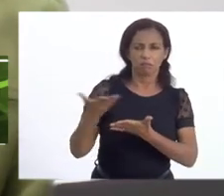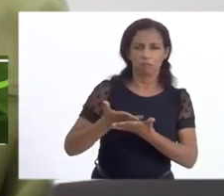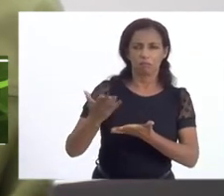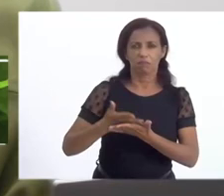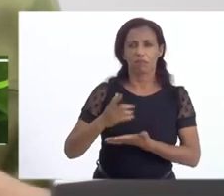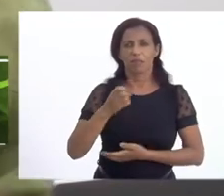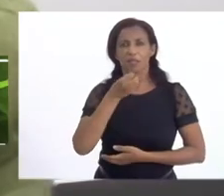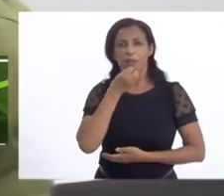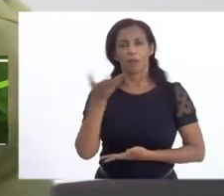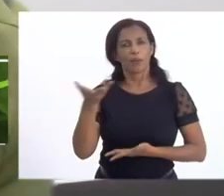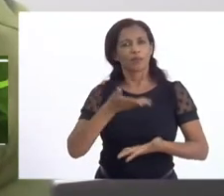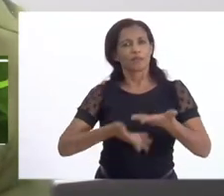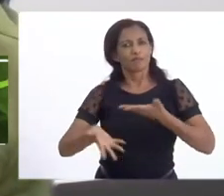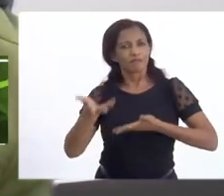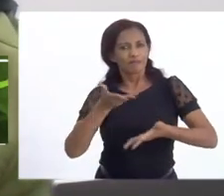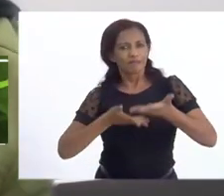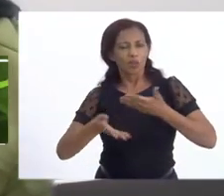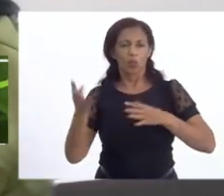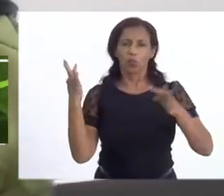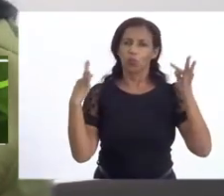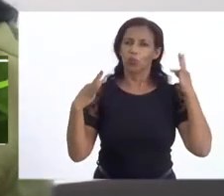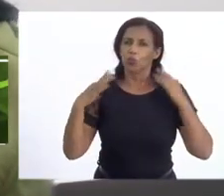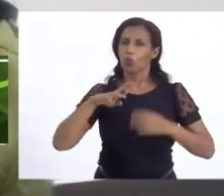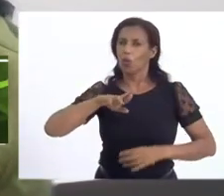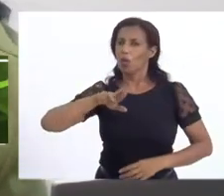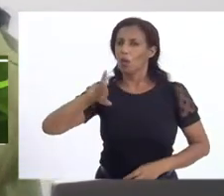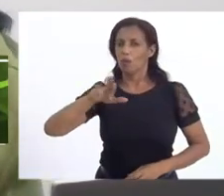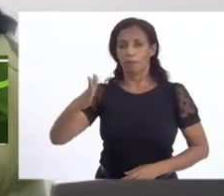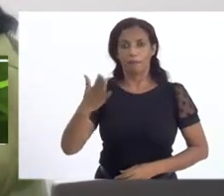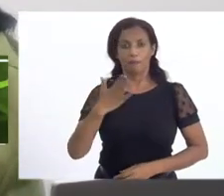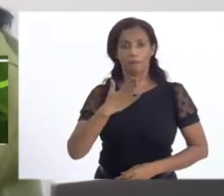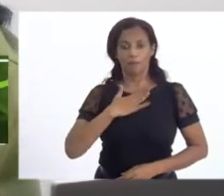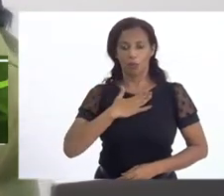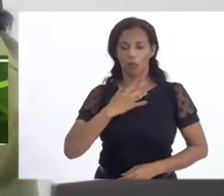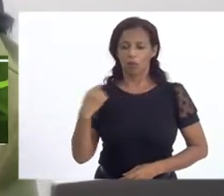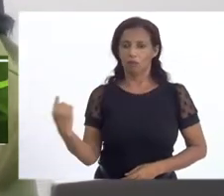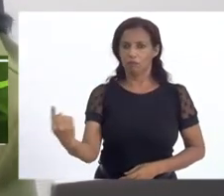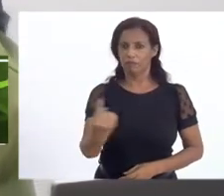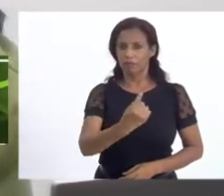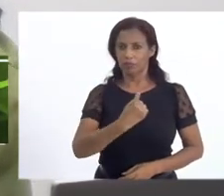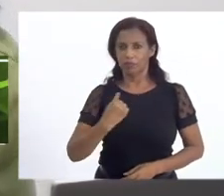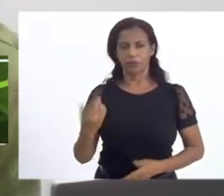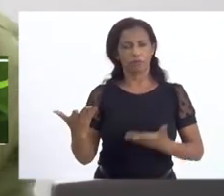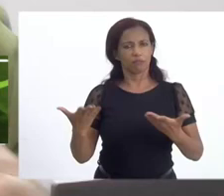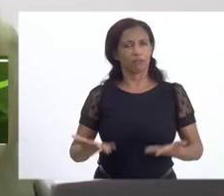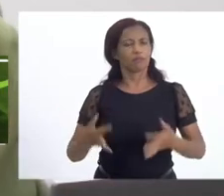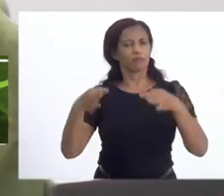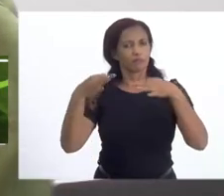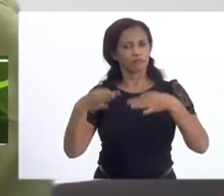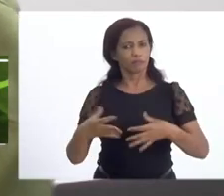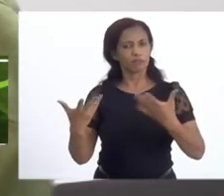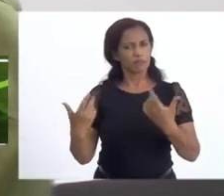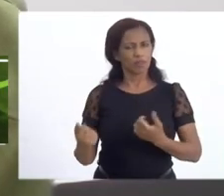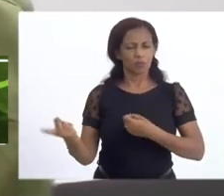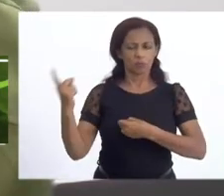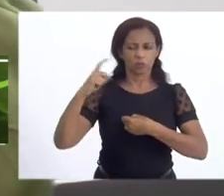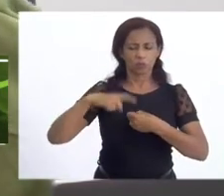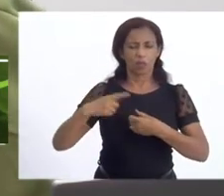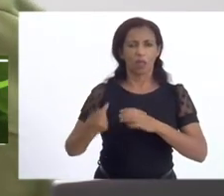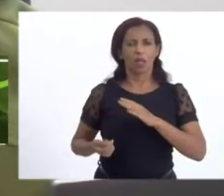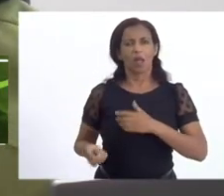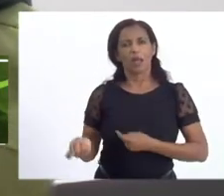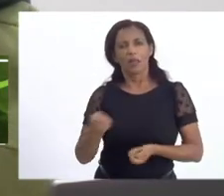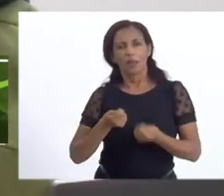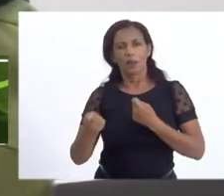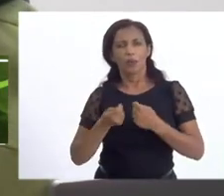é muito bom essa participação. O turismo não é meu, ele é nosso, e é com essa certeza que vamos resgatar a economia do nosso